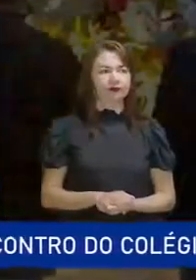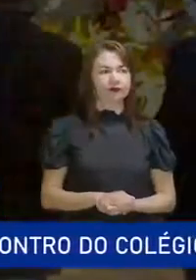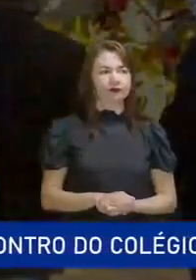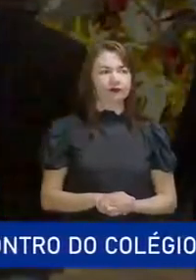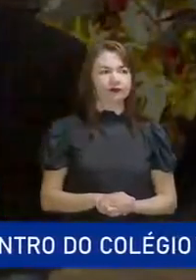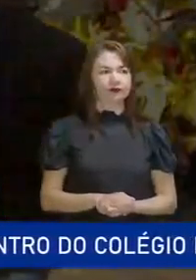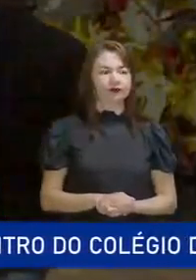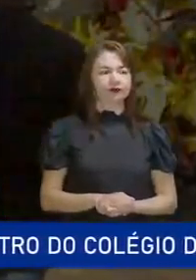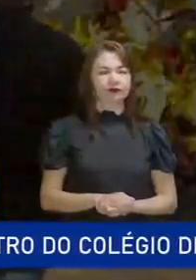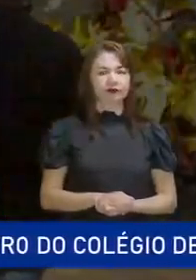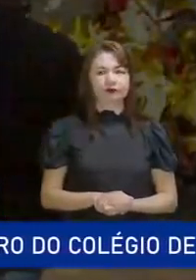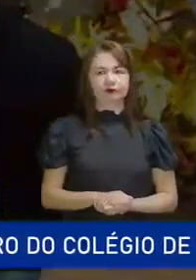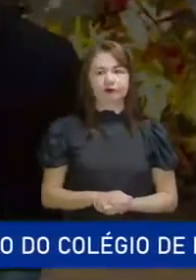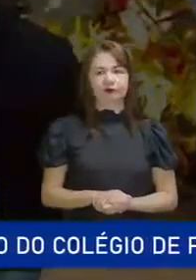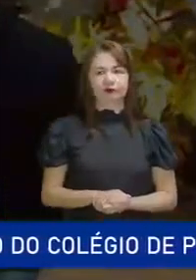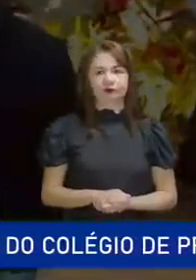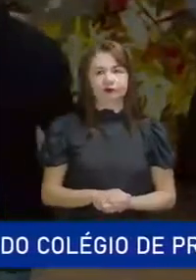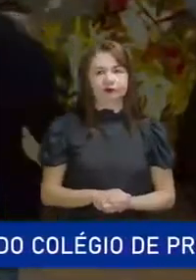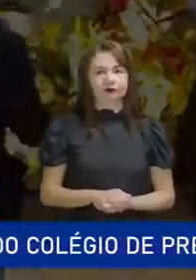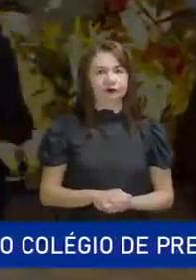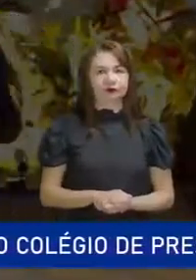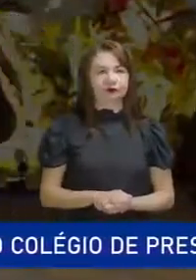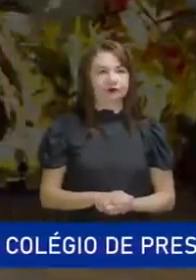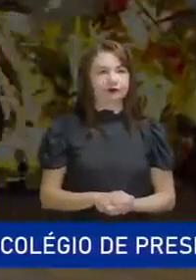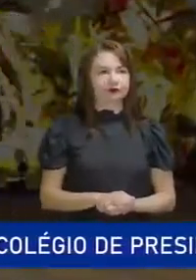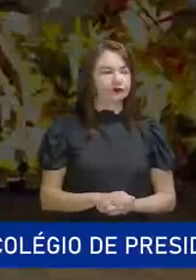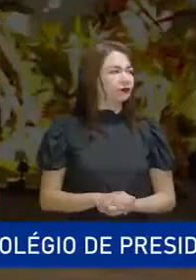Desembargador Octavio Bocalini coloca